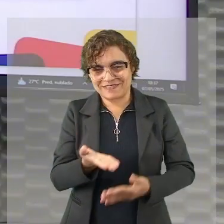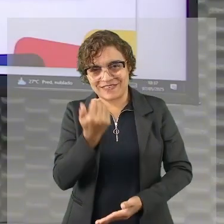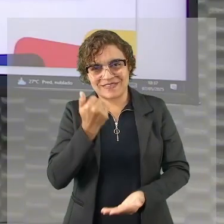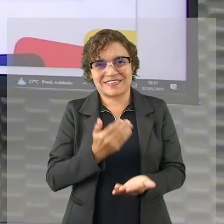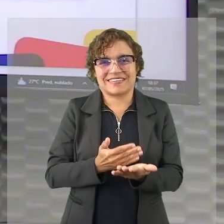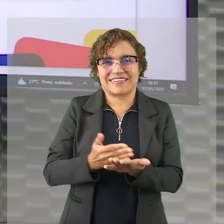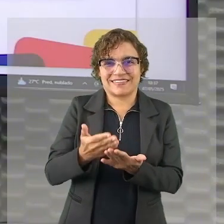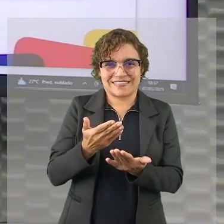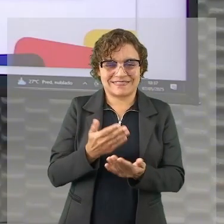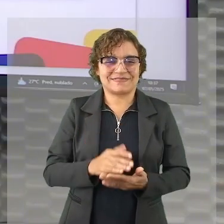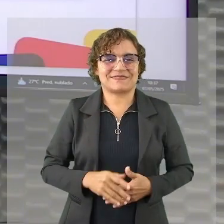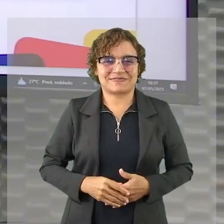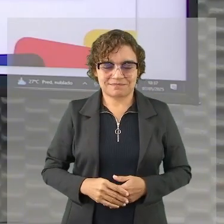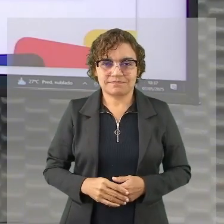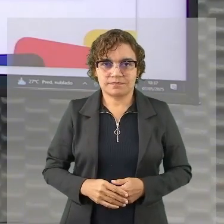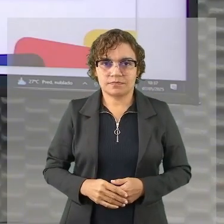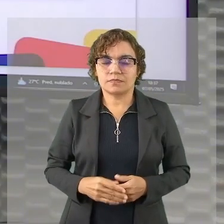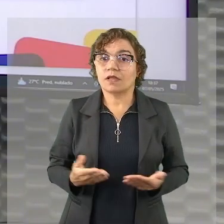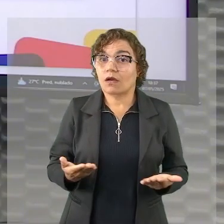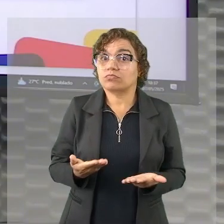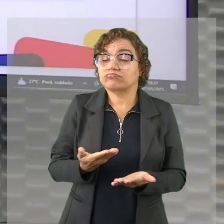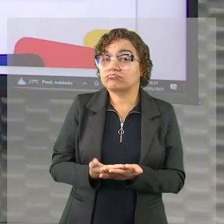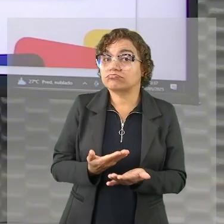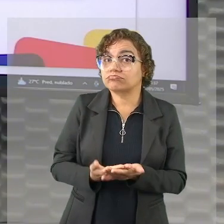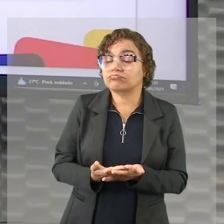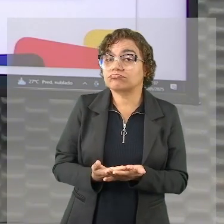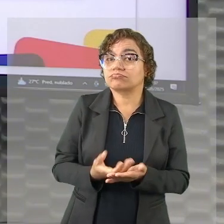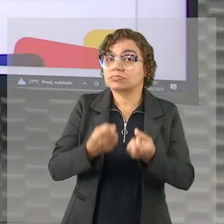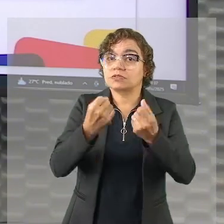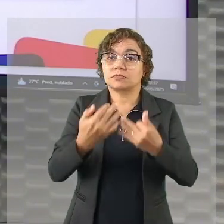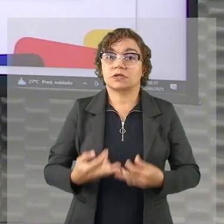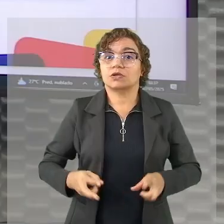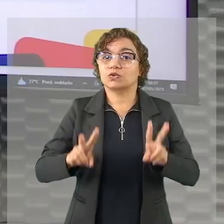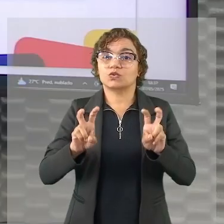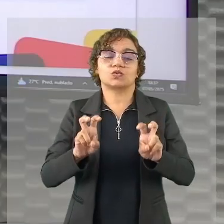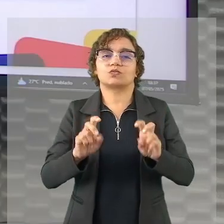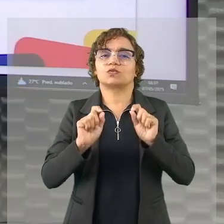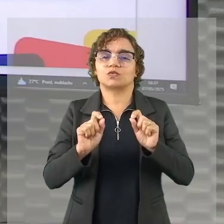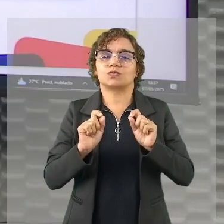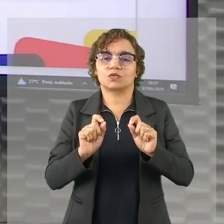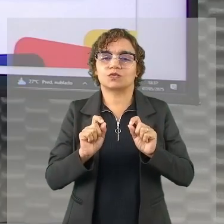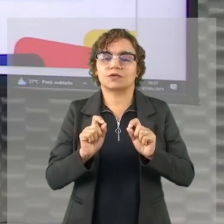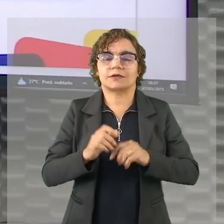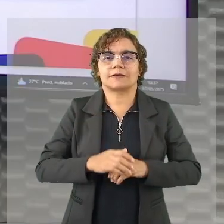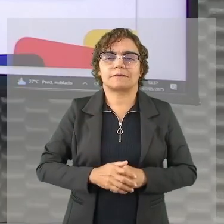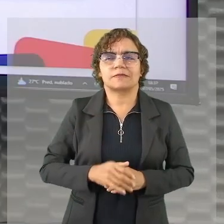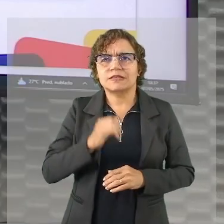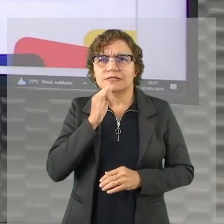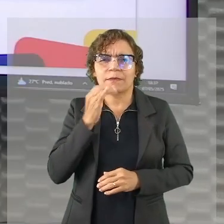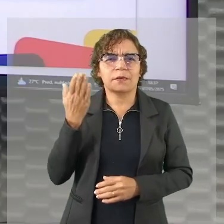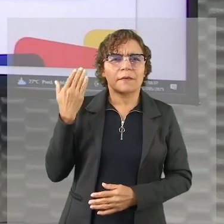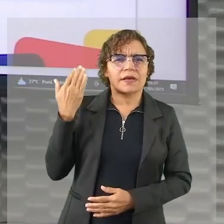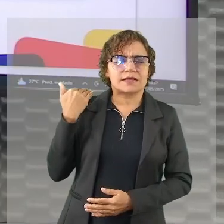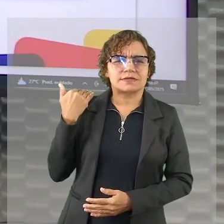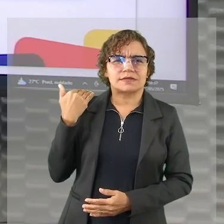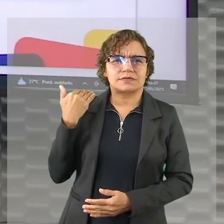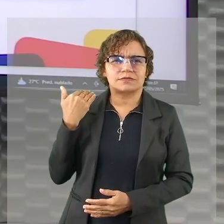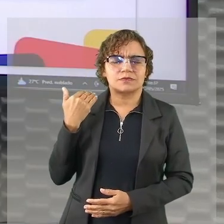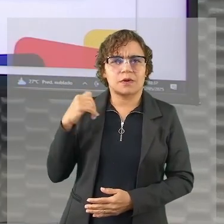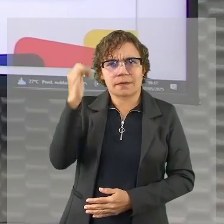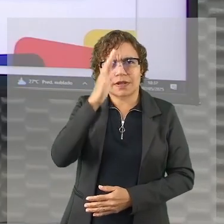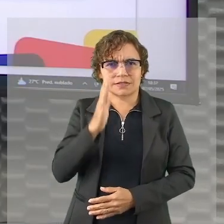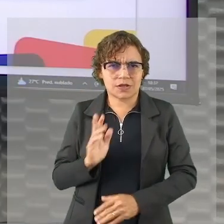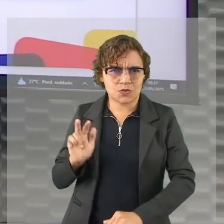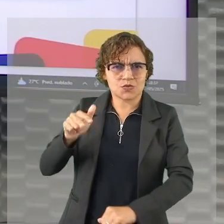aula. Nesta aula, nós iremos falar sobre a ocupação inicial do território